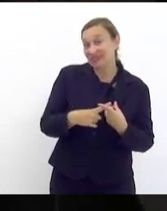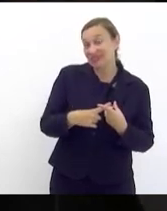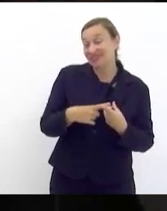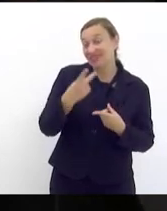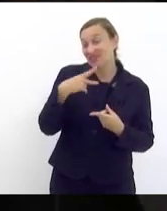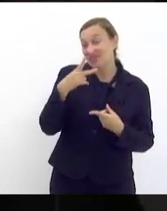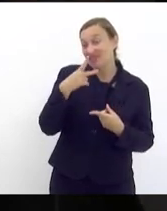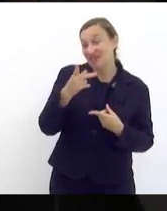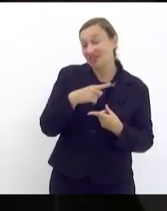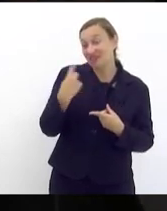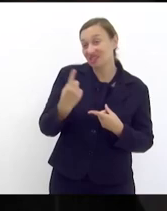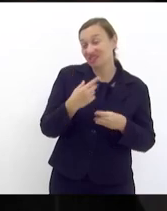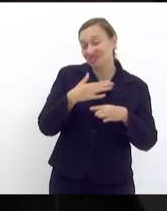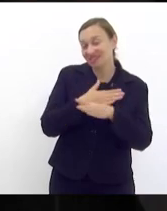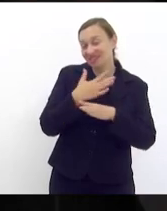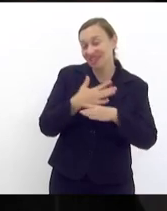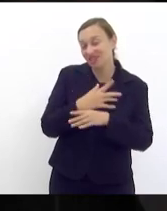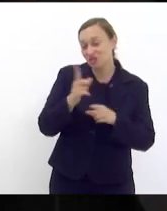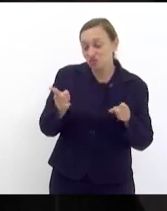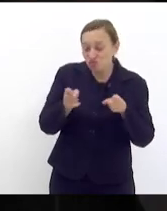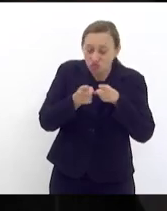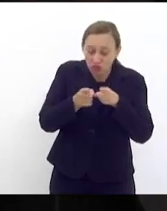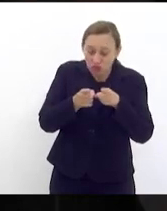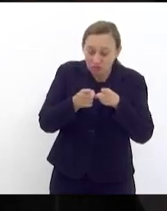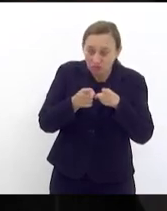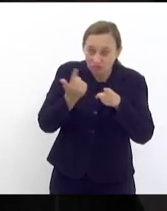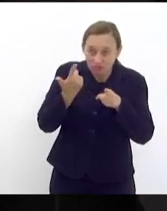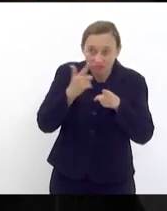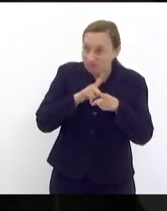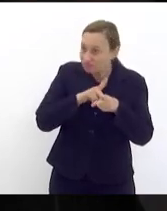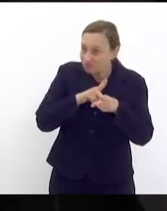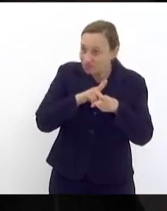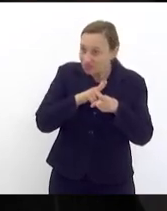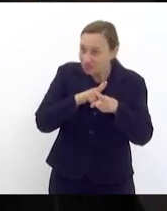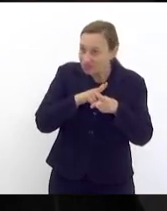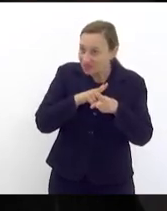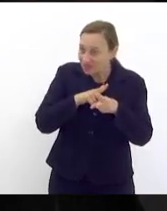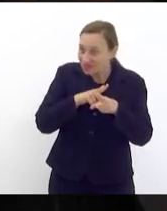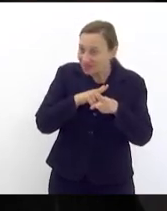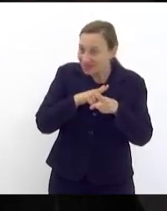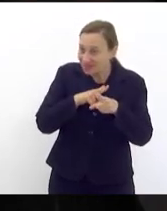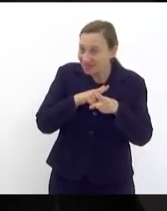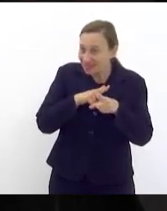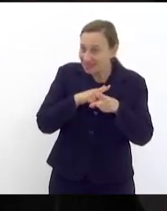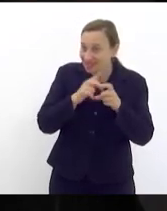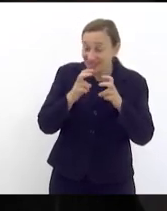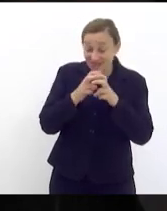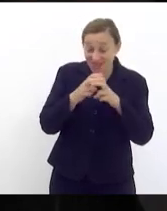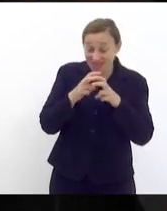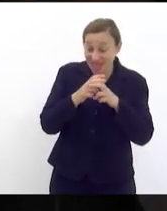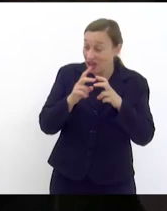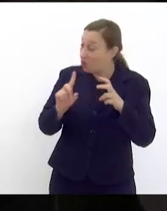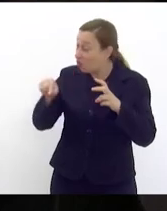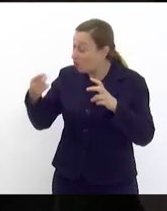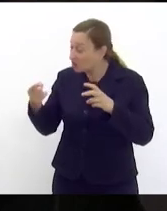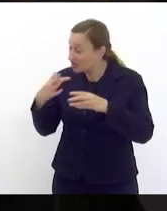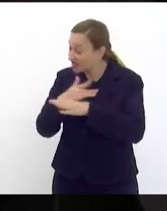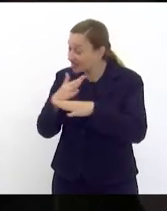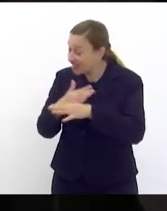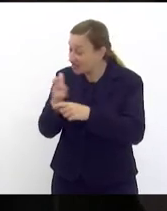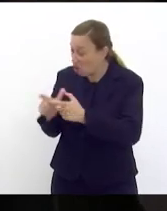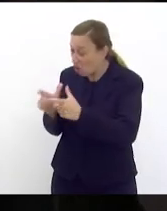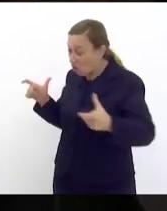falo que nós somos uma cidade pequena. Nós não conseguimos brigar, né, com as cidades grandes, como